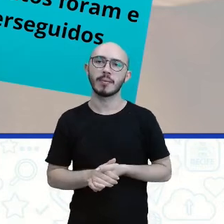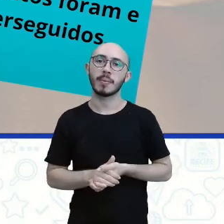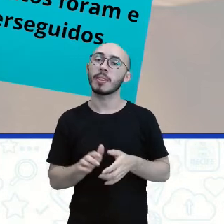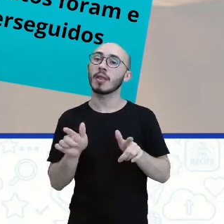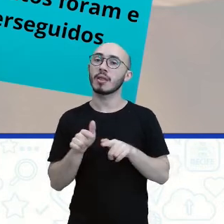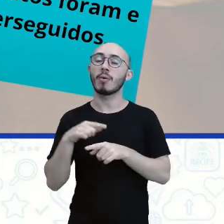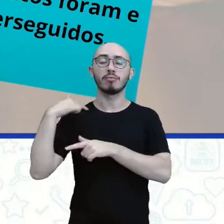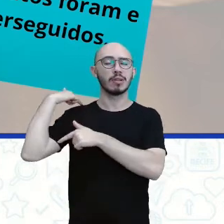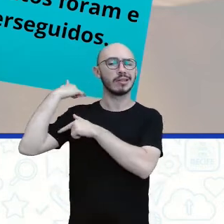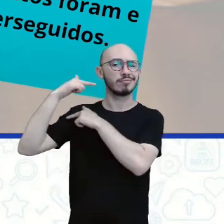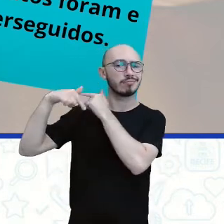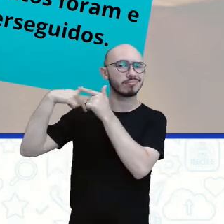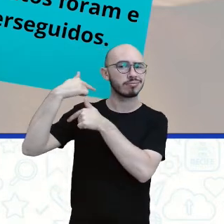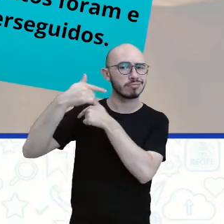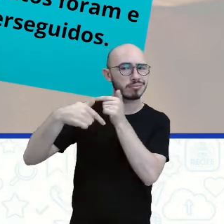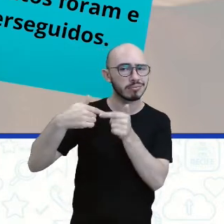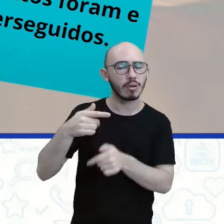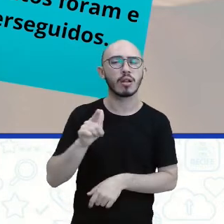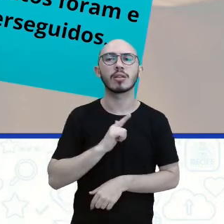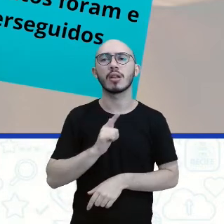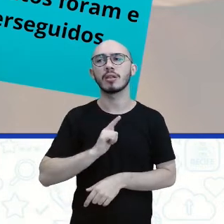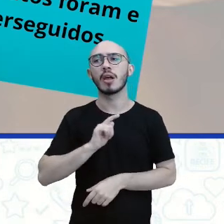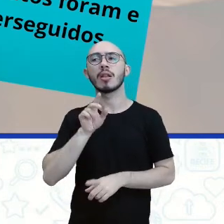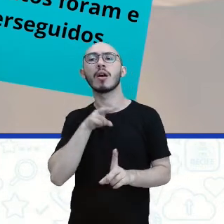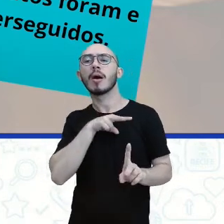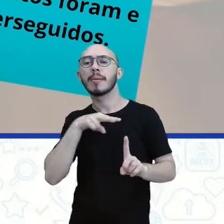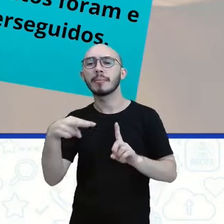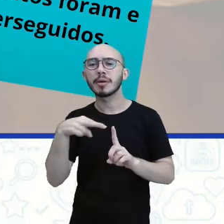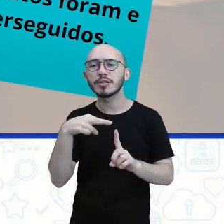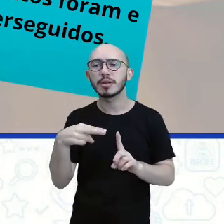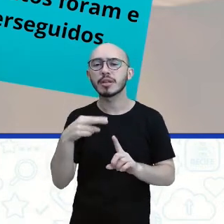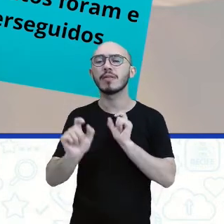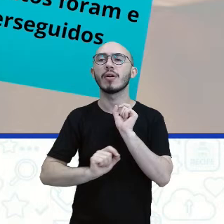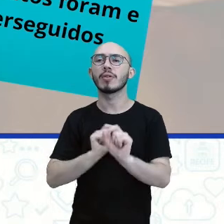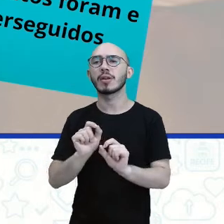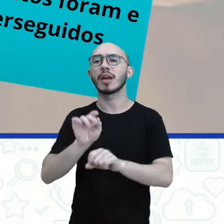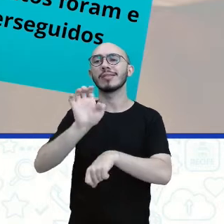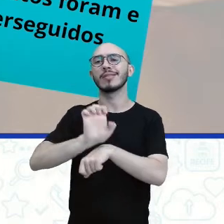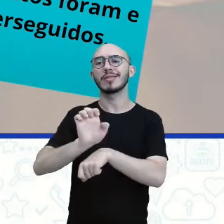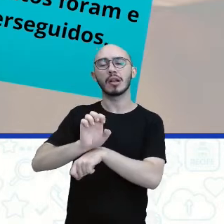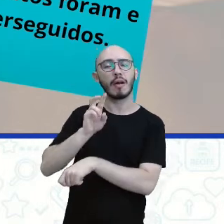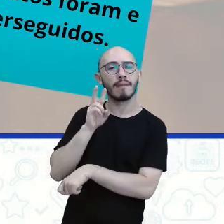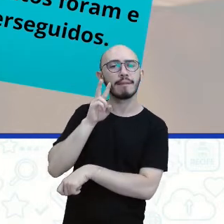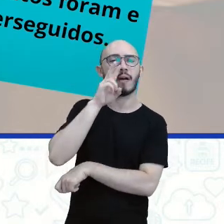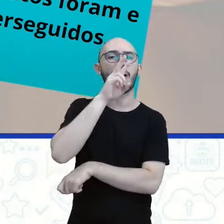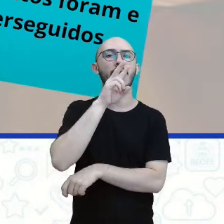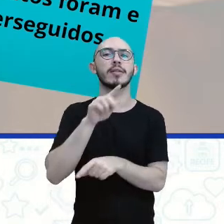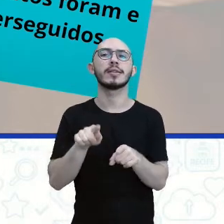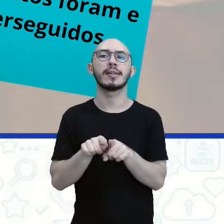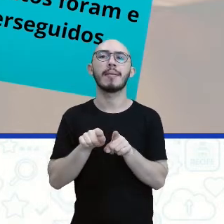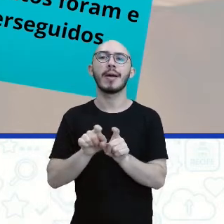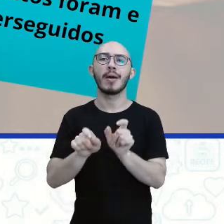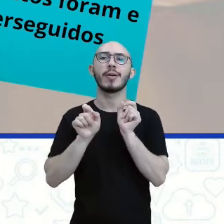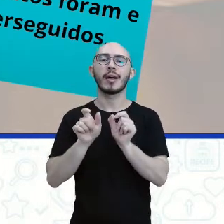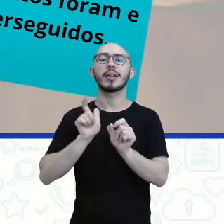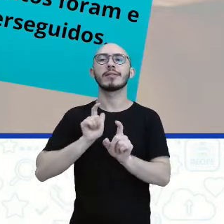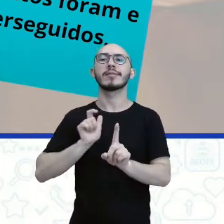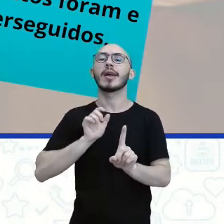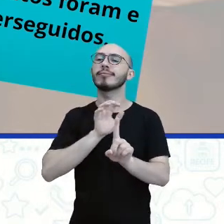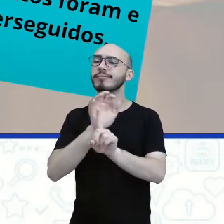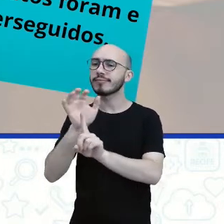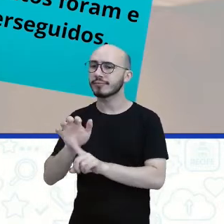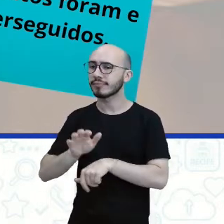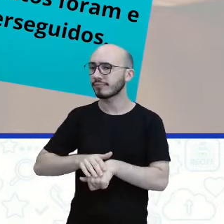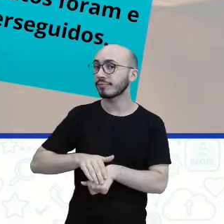uma tradição que vem mesmo, né, de uma visão de um Estado forte, mas que intervém um pouco